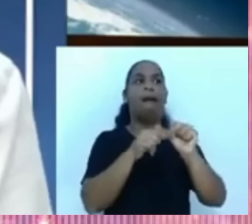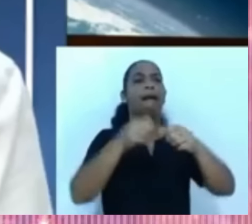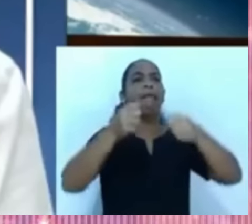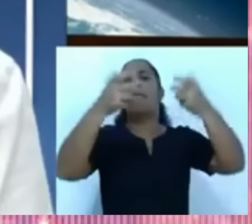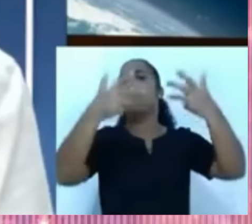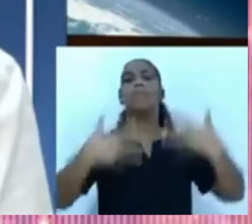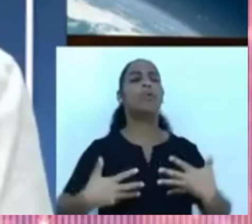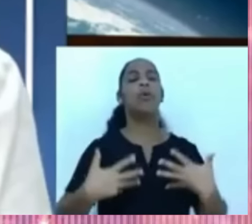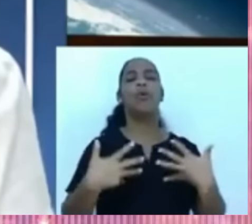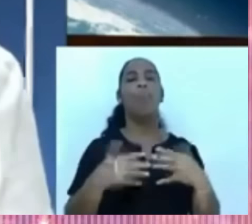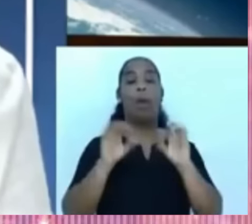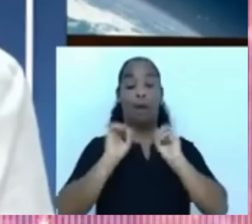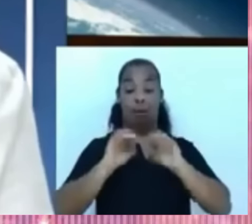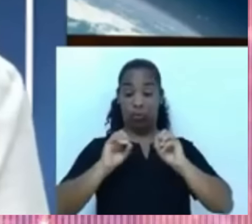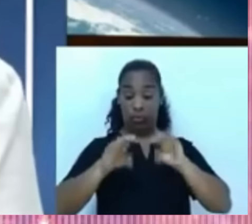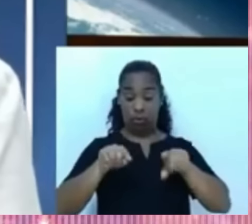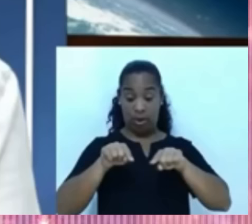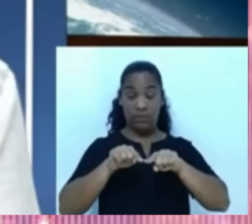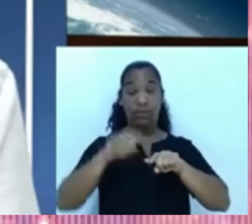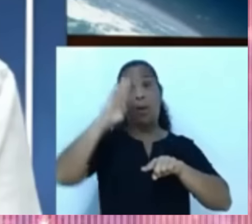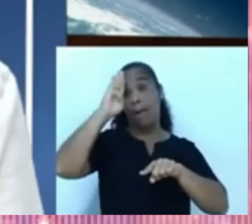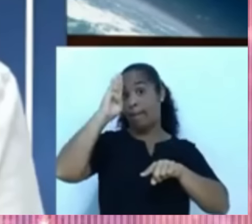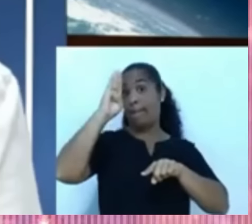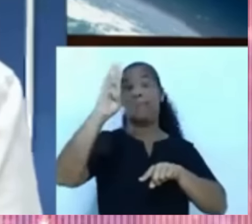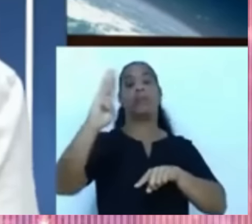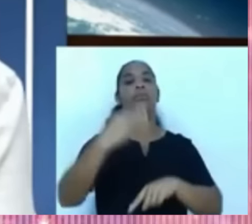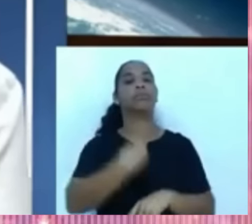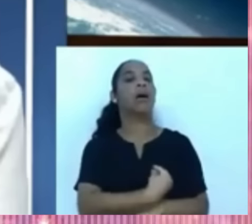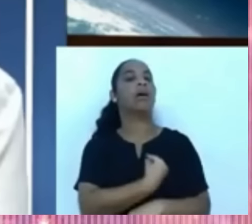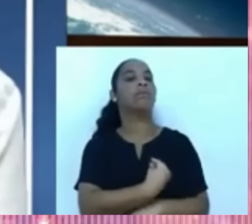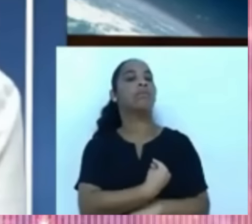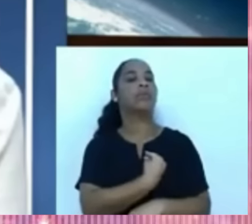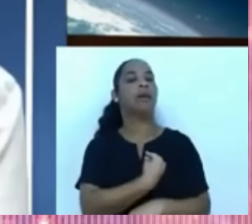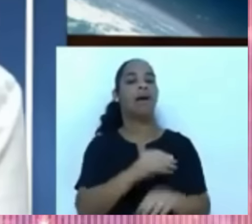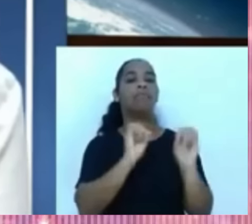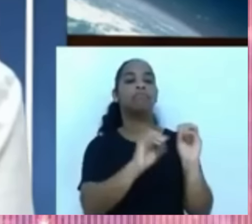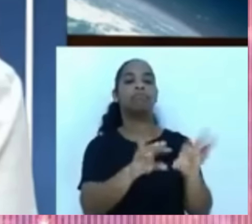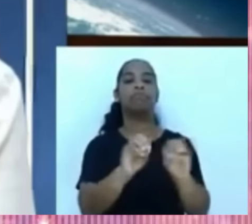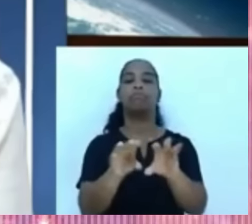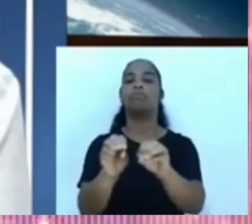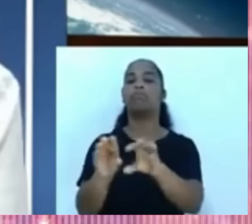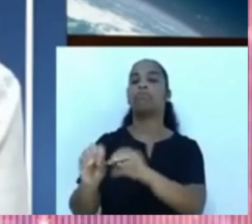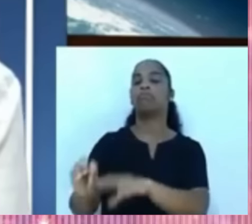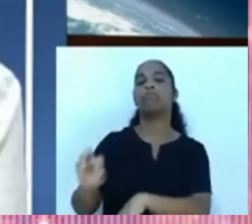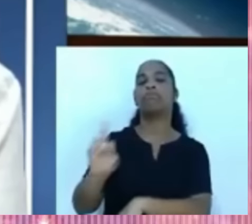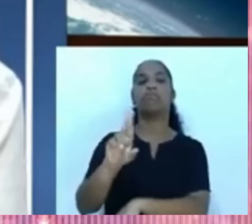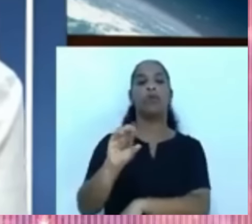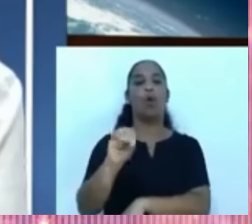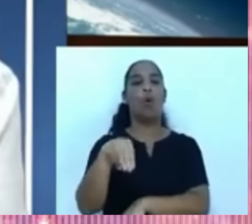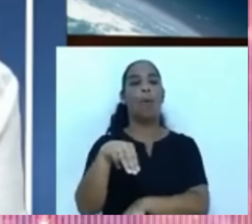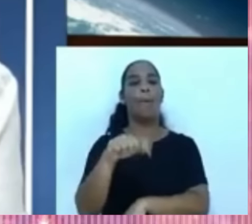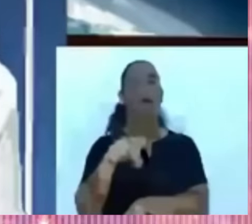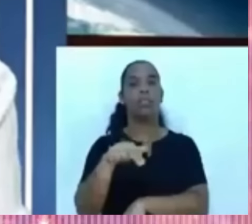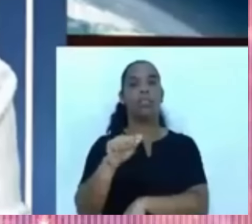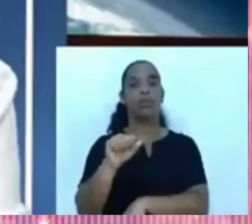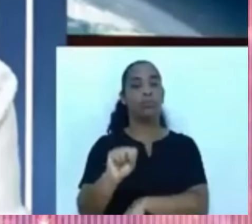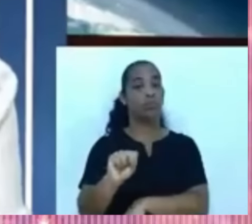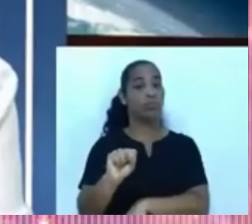vida e ele deu uma definição que passou aos romanos educação é